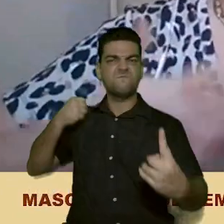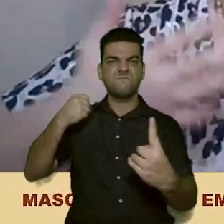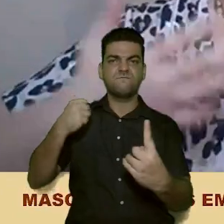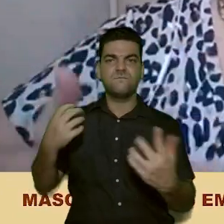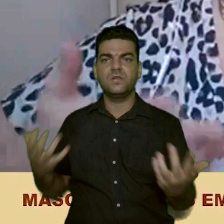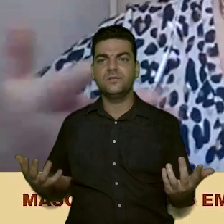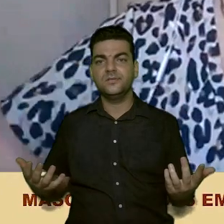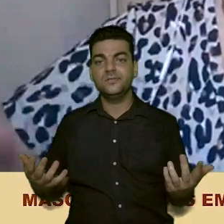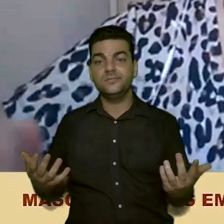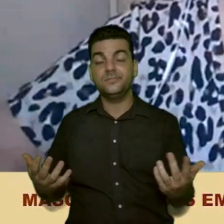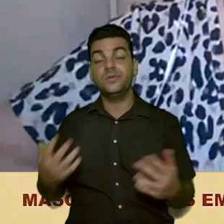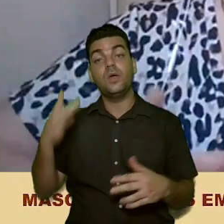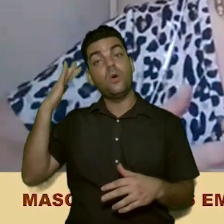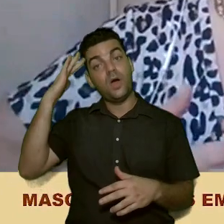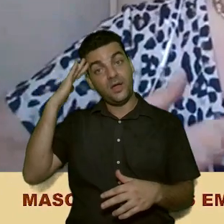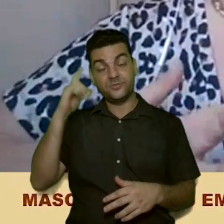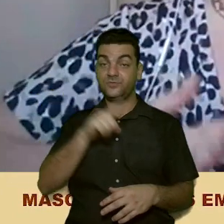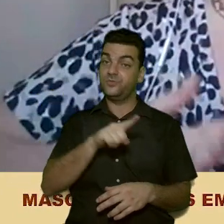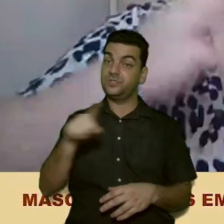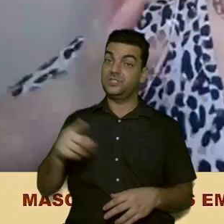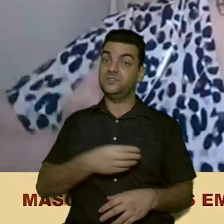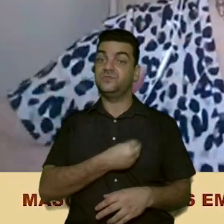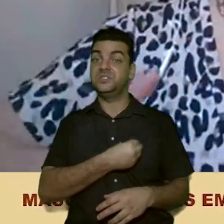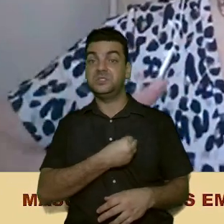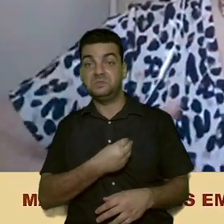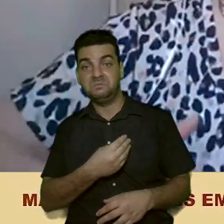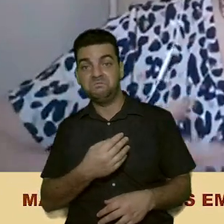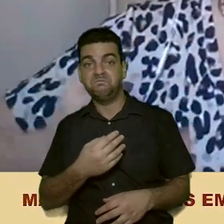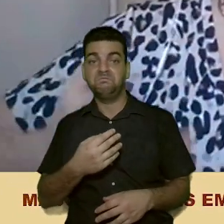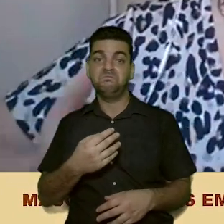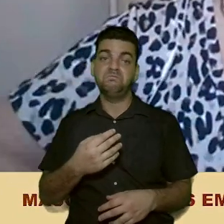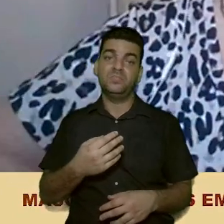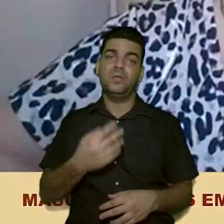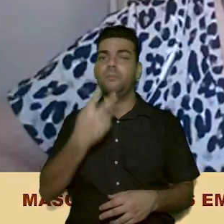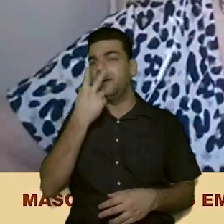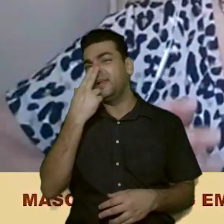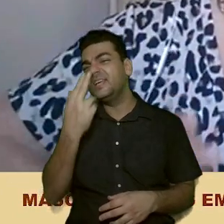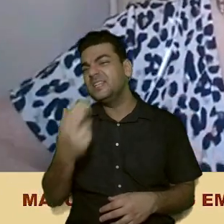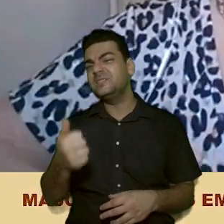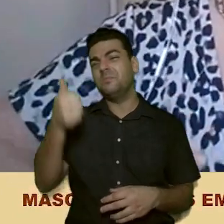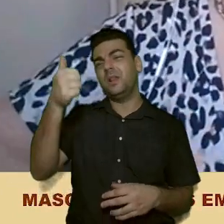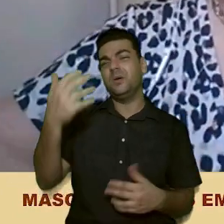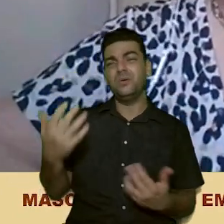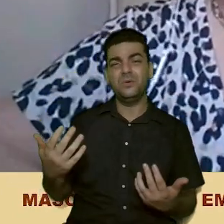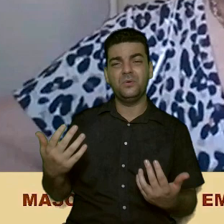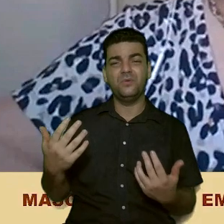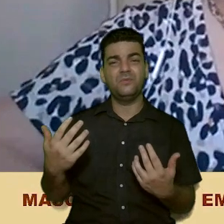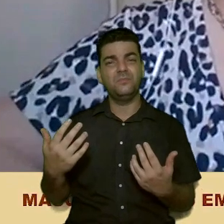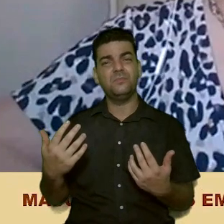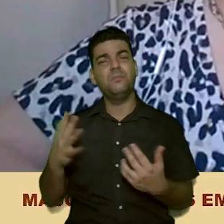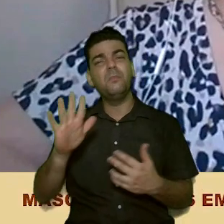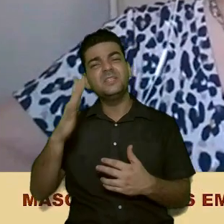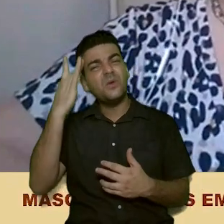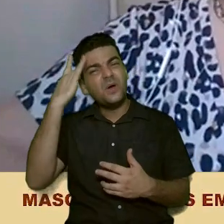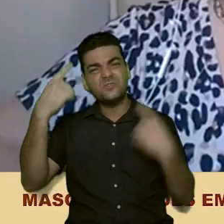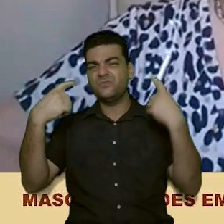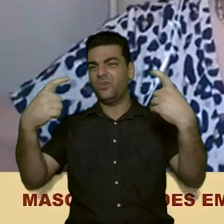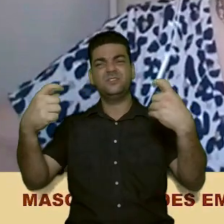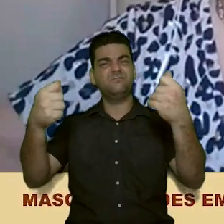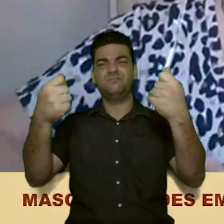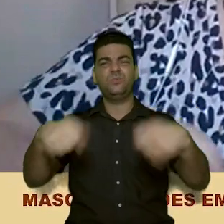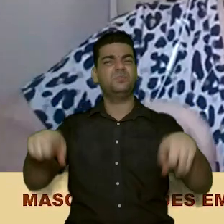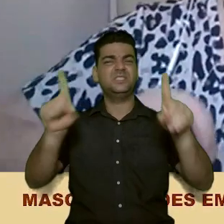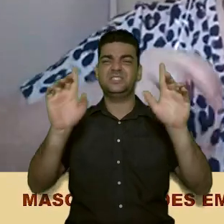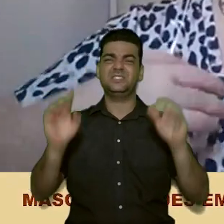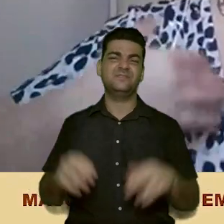acredito que a vida de vocês pode ser 1 milhão de vezes mais agradável com menos violência. A violência desgasta,